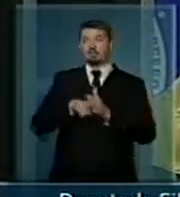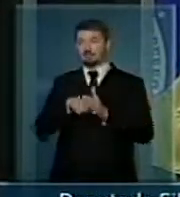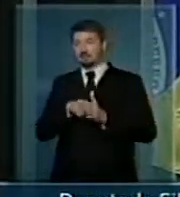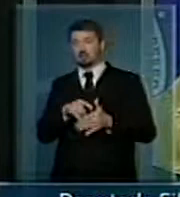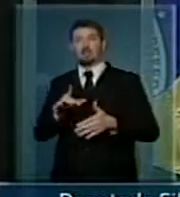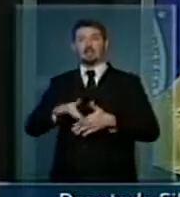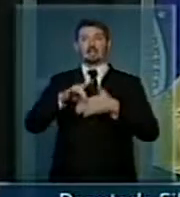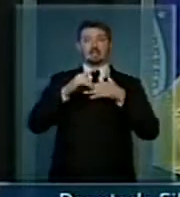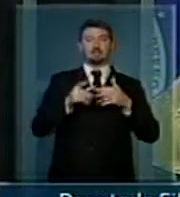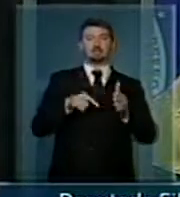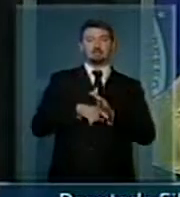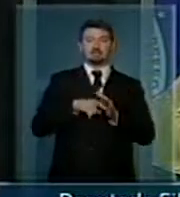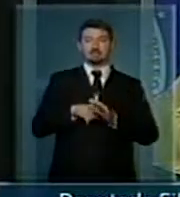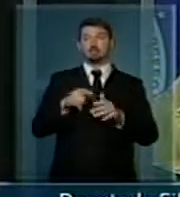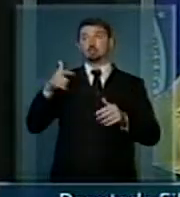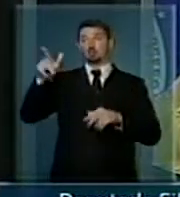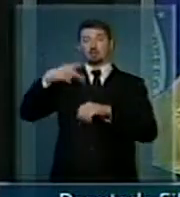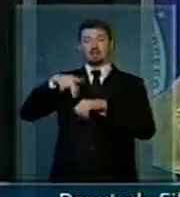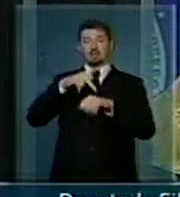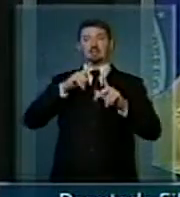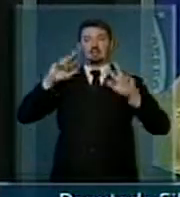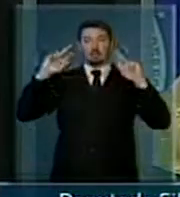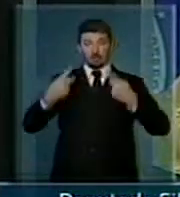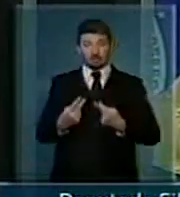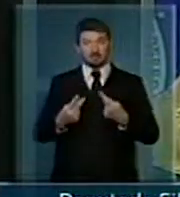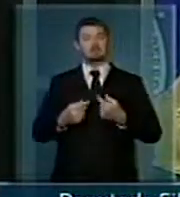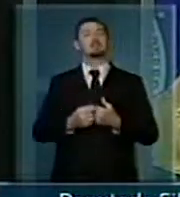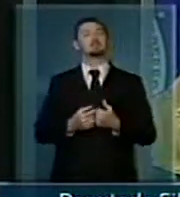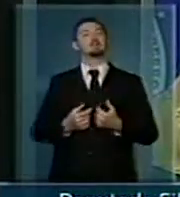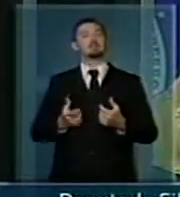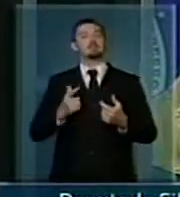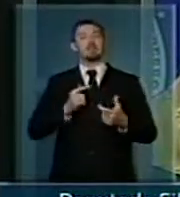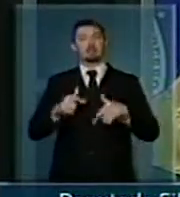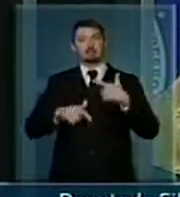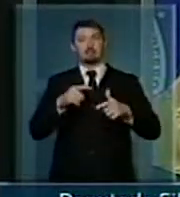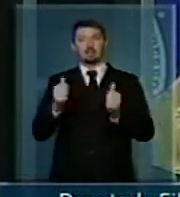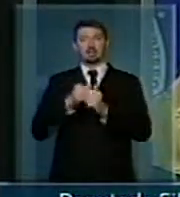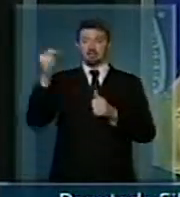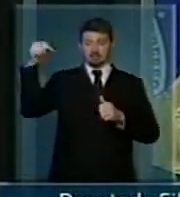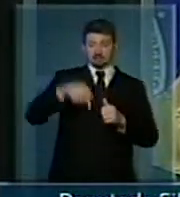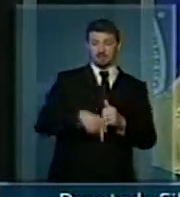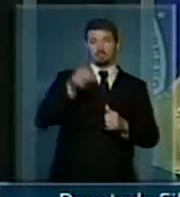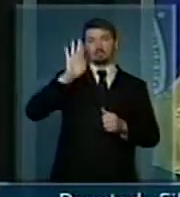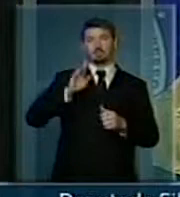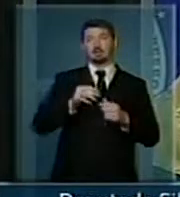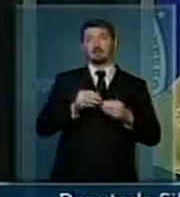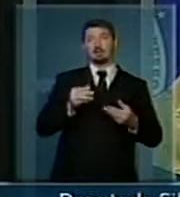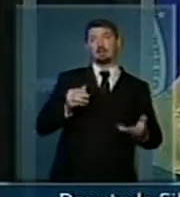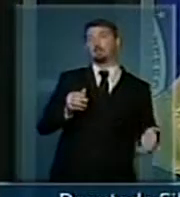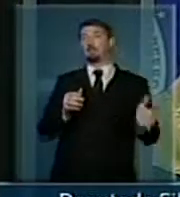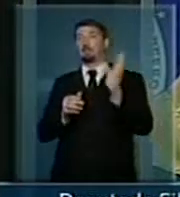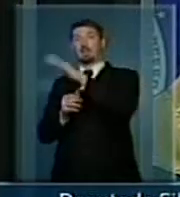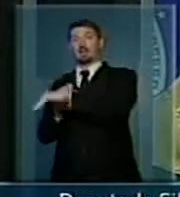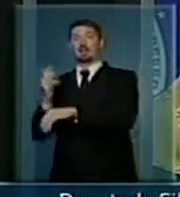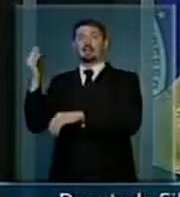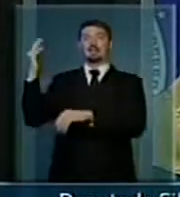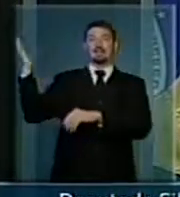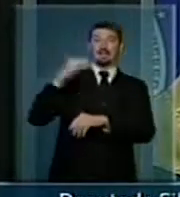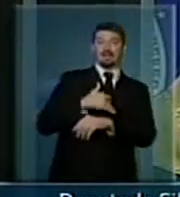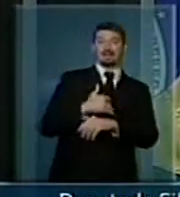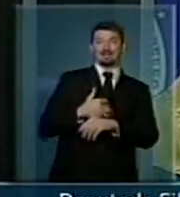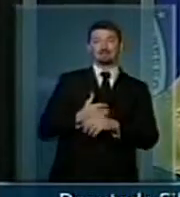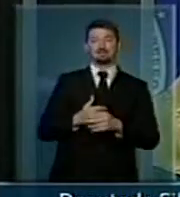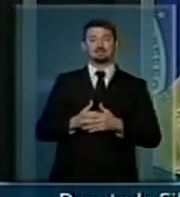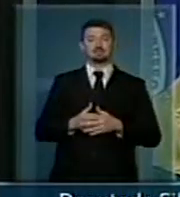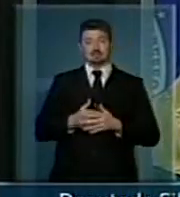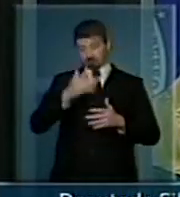pesquisa internacionalmente reconhecidos para trabalhar no nosso país. Os pesquisadores talentosos